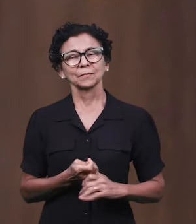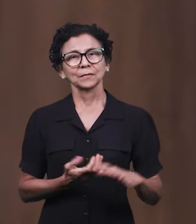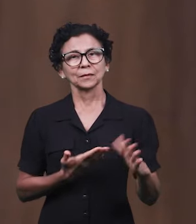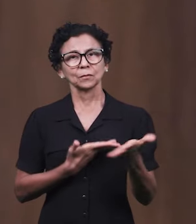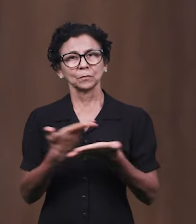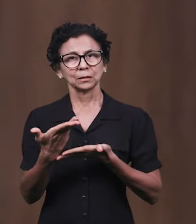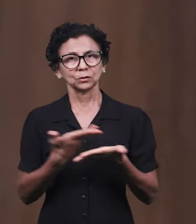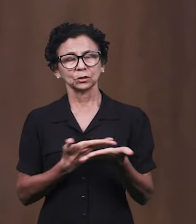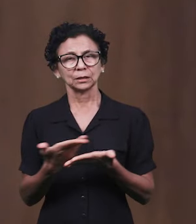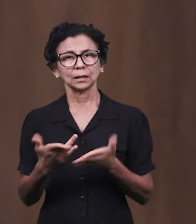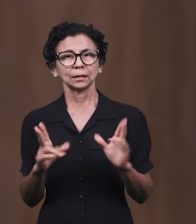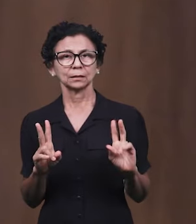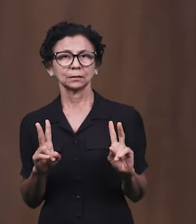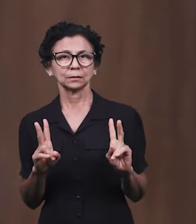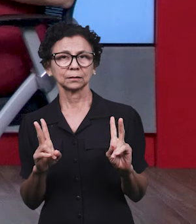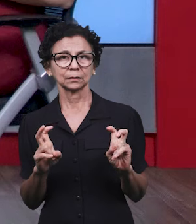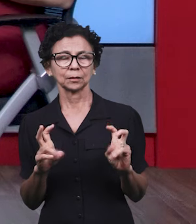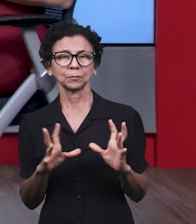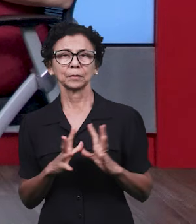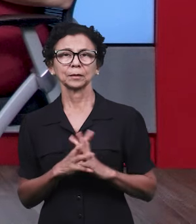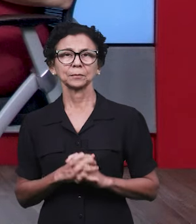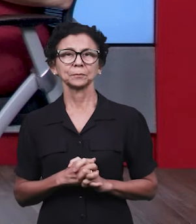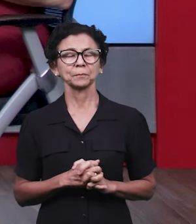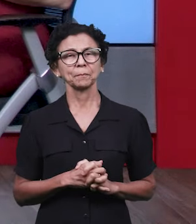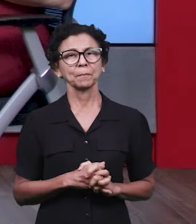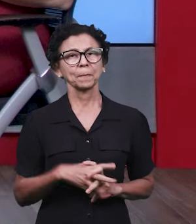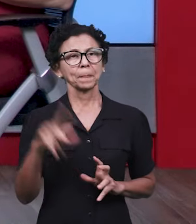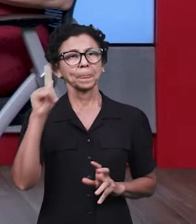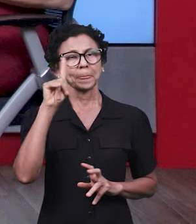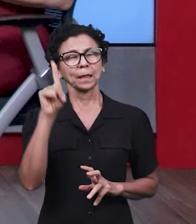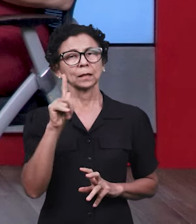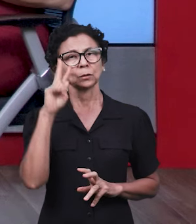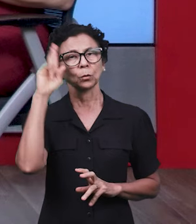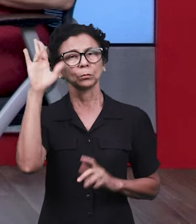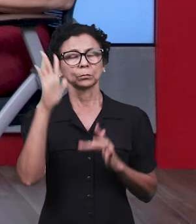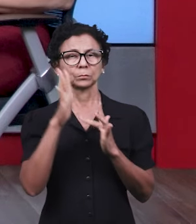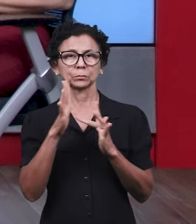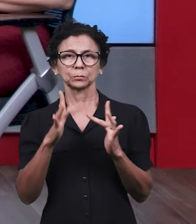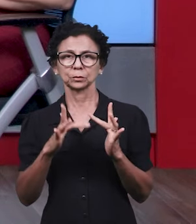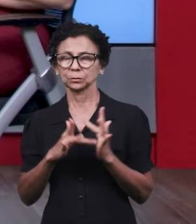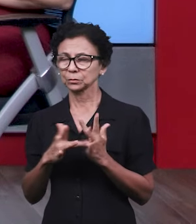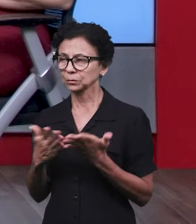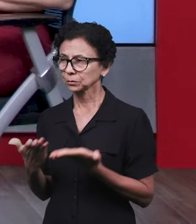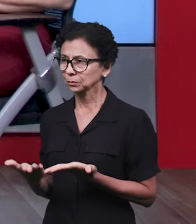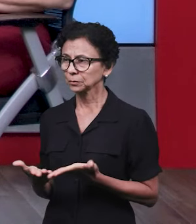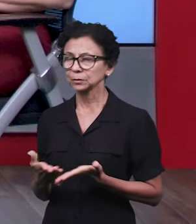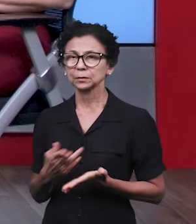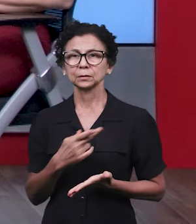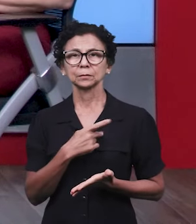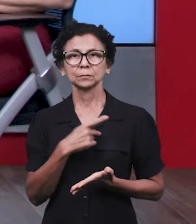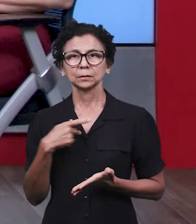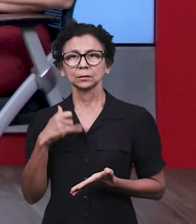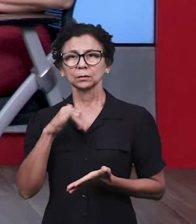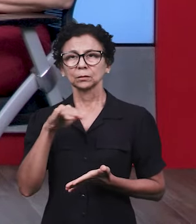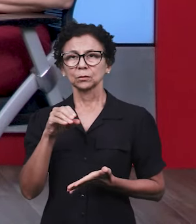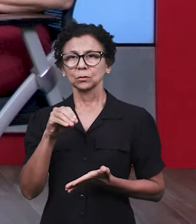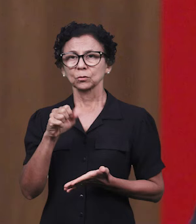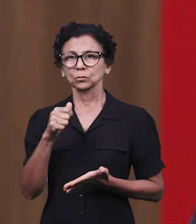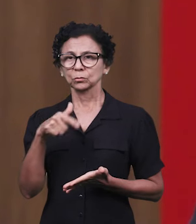tema. Doutora Ana, a paz do Senhor. A paz do Senhor Jesus, Leonice, pastor João, a todos